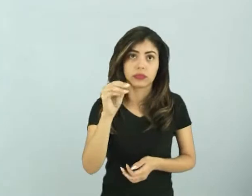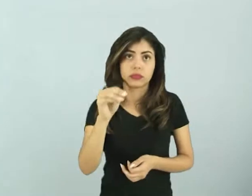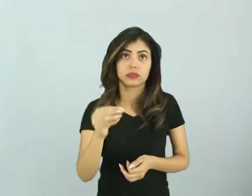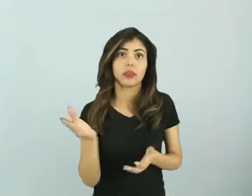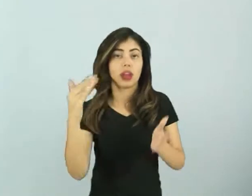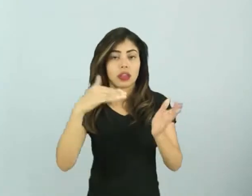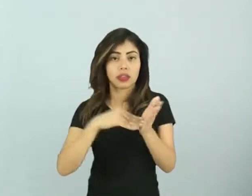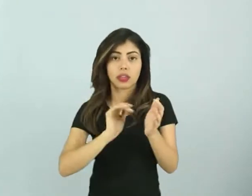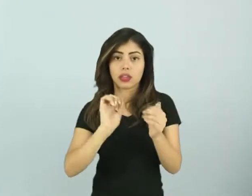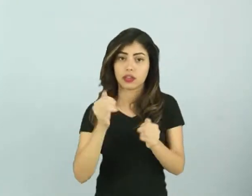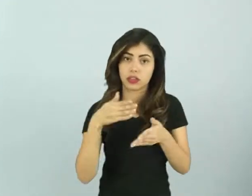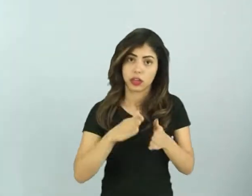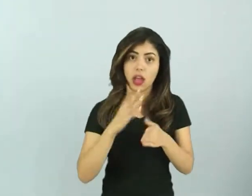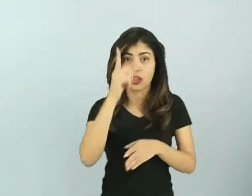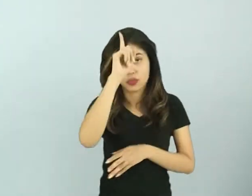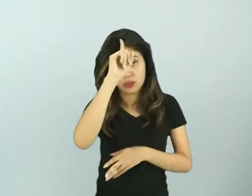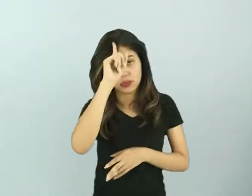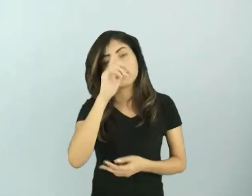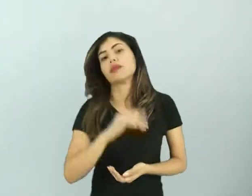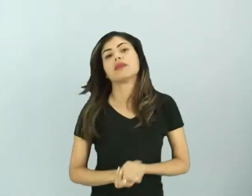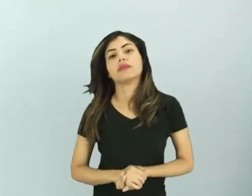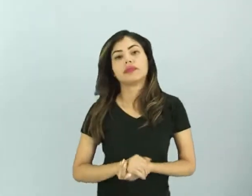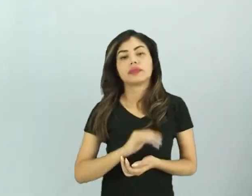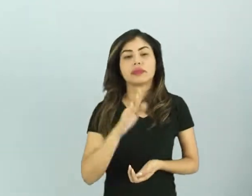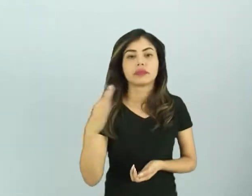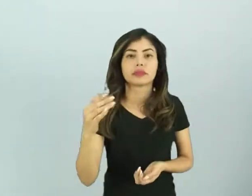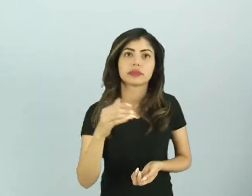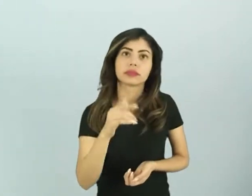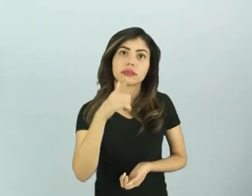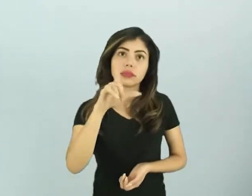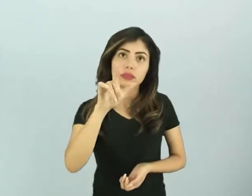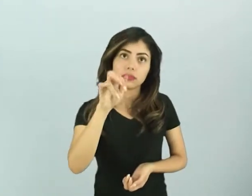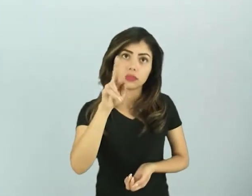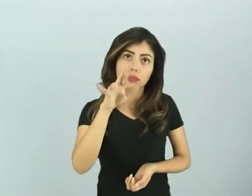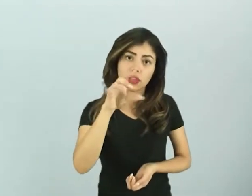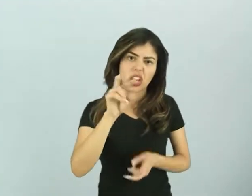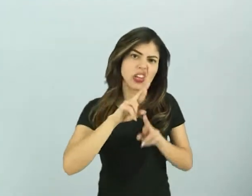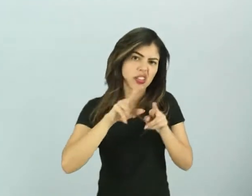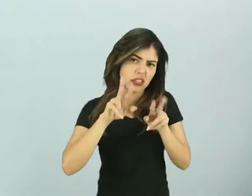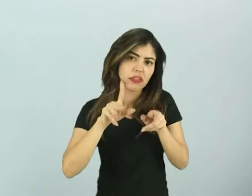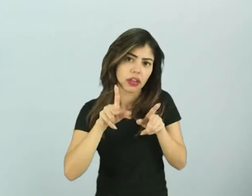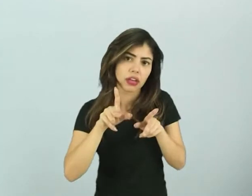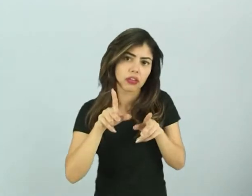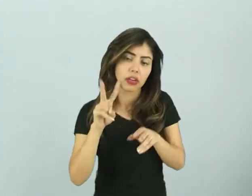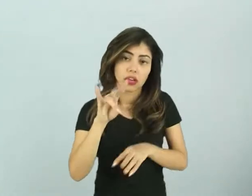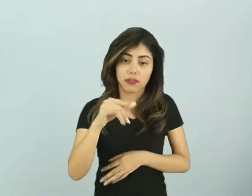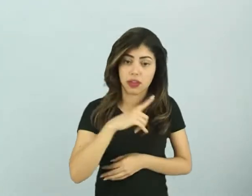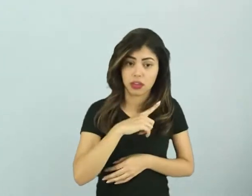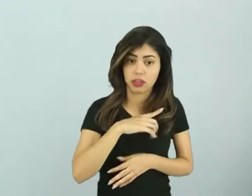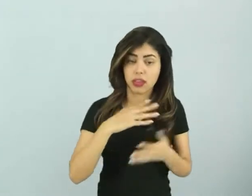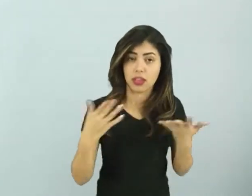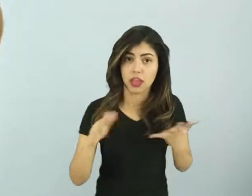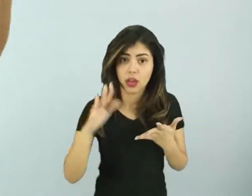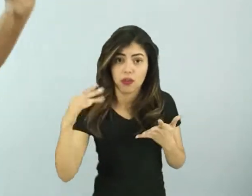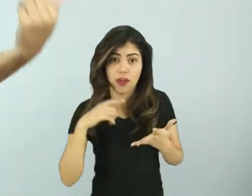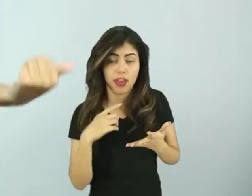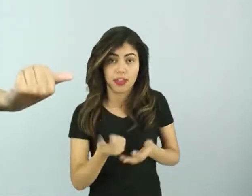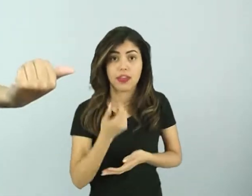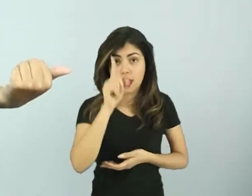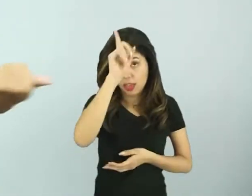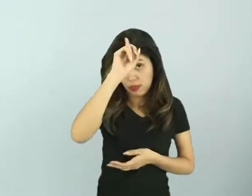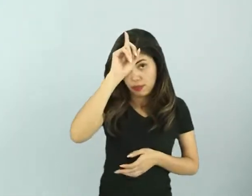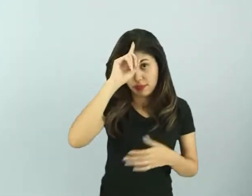pupa, até chegar ao indivíduo adulto. Então, quando ele está na fase de larva, é bem diferente do que ele vai ser, né, quando atingir a